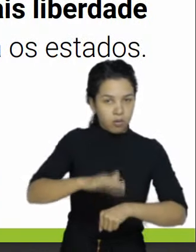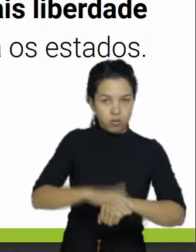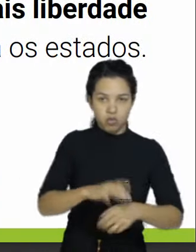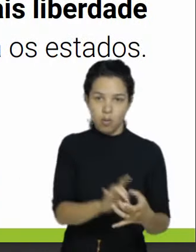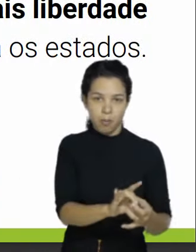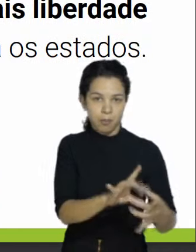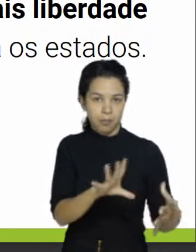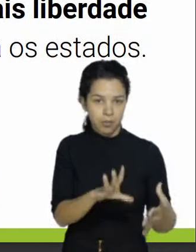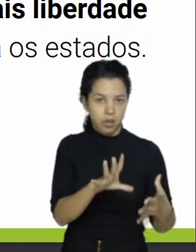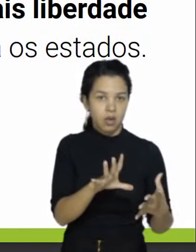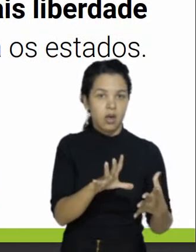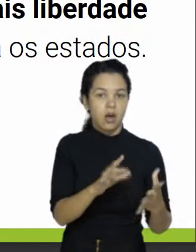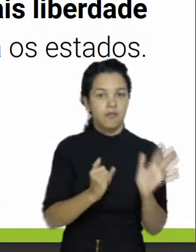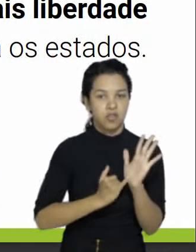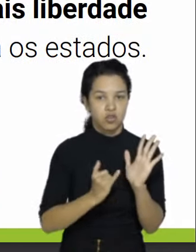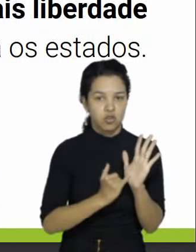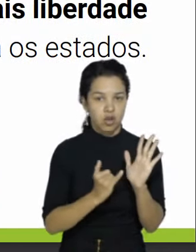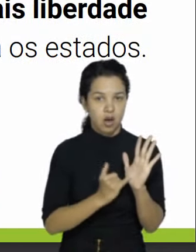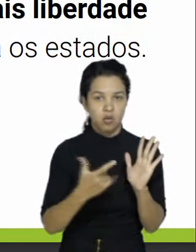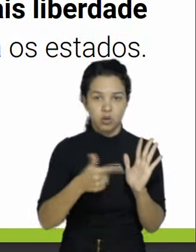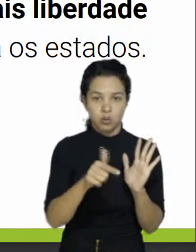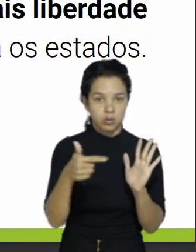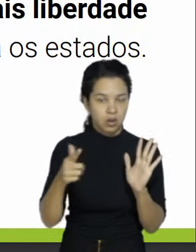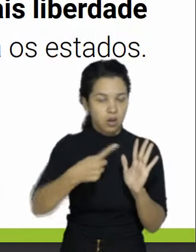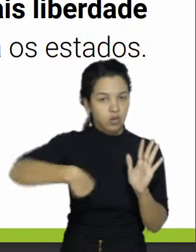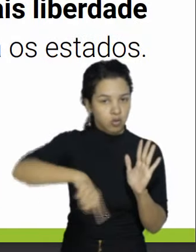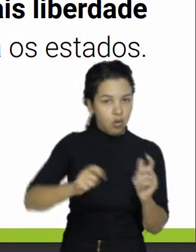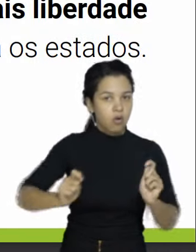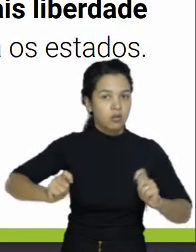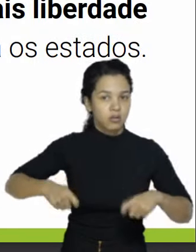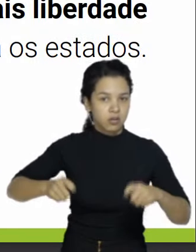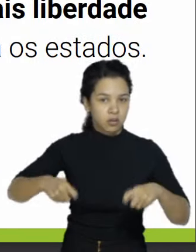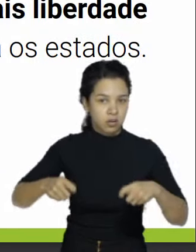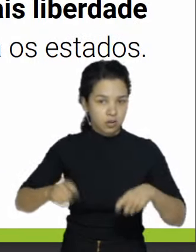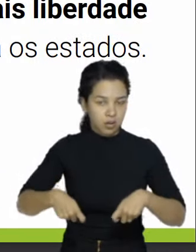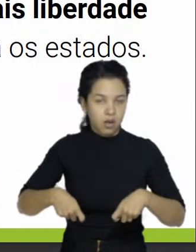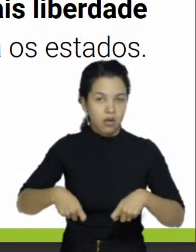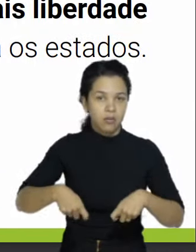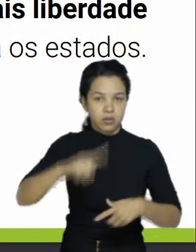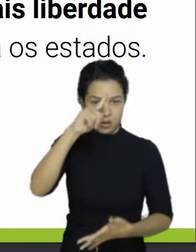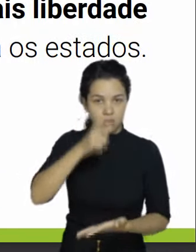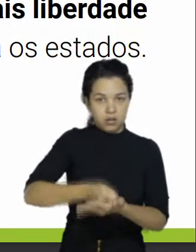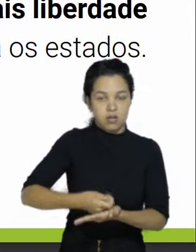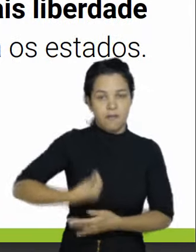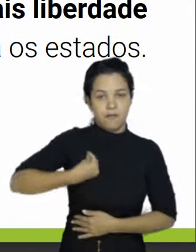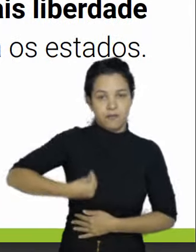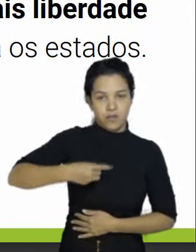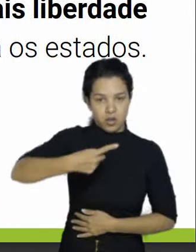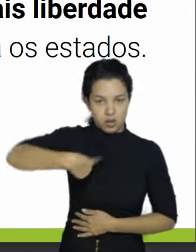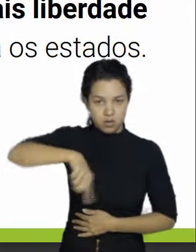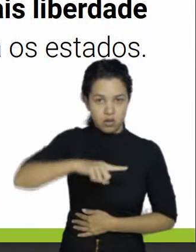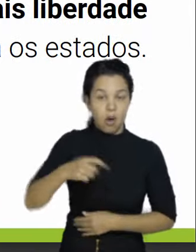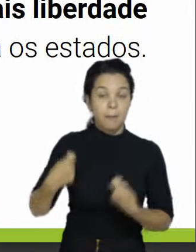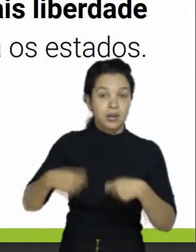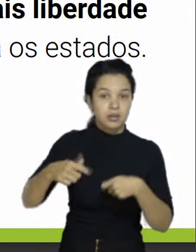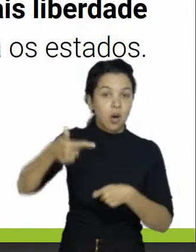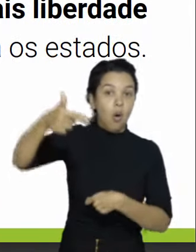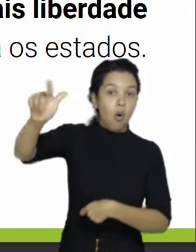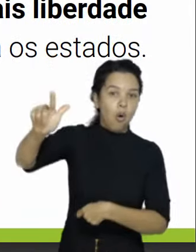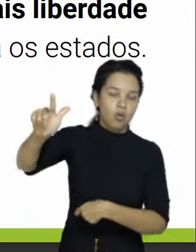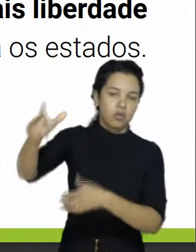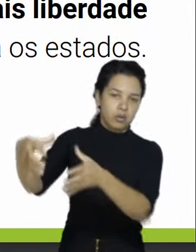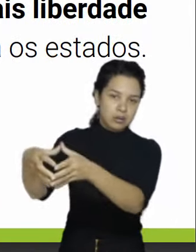fiscal suficiente para que a gente possa tomar conta da nossa vida nós dependemos de decisões centralizadas